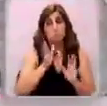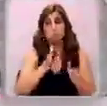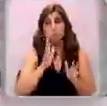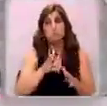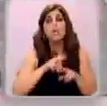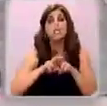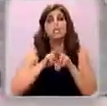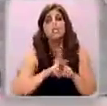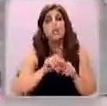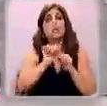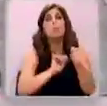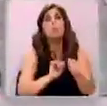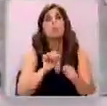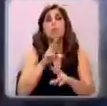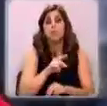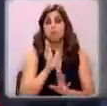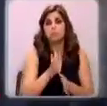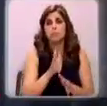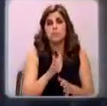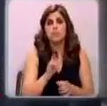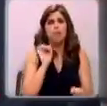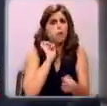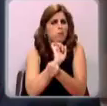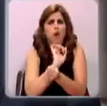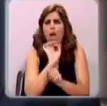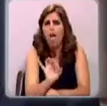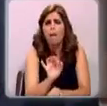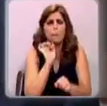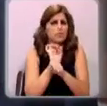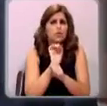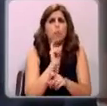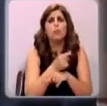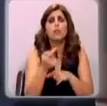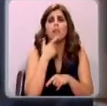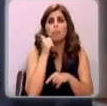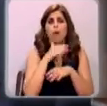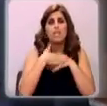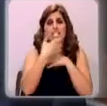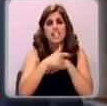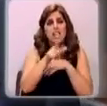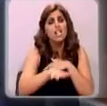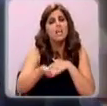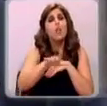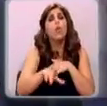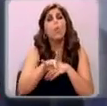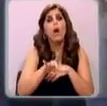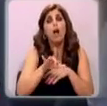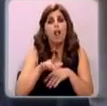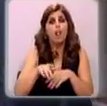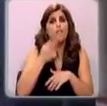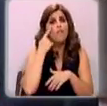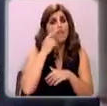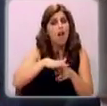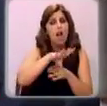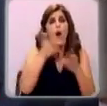de revalidação do diploma. Ficam como prisioneiros, porque não podem sair daquela zona onde são colocados e não